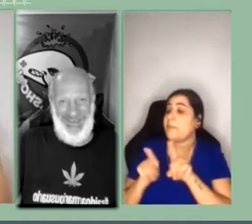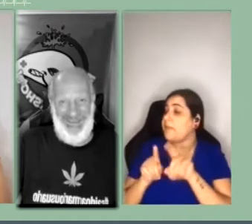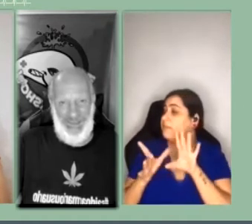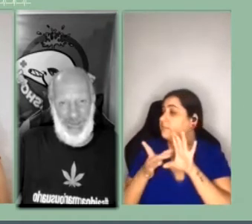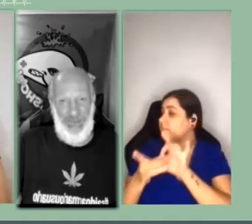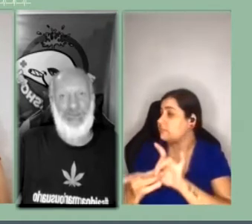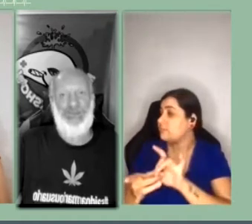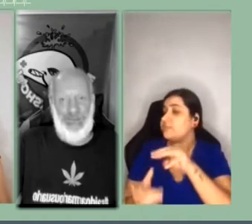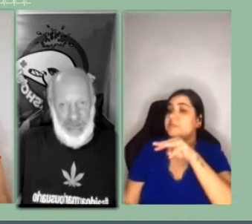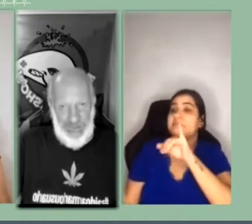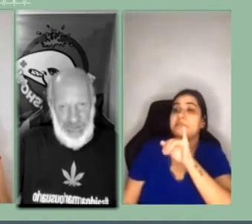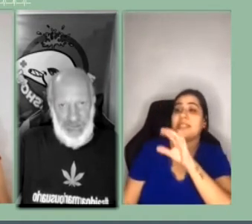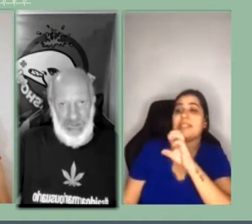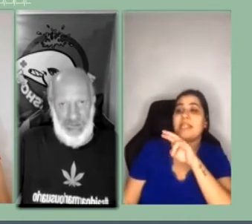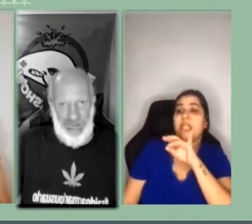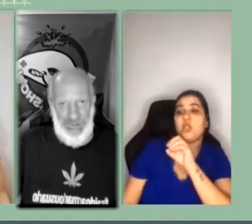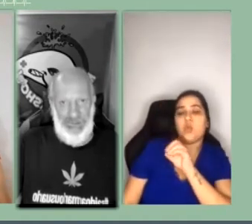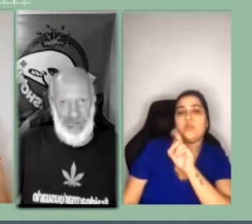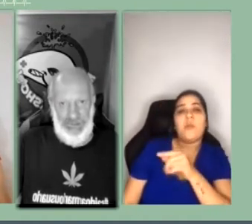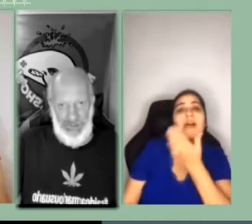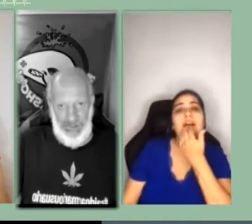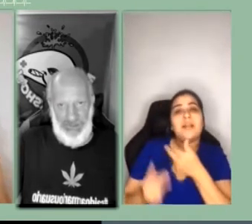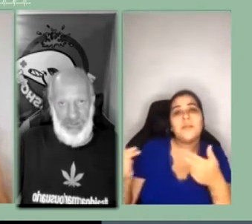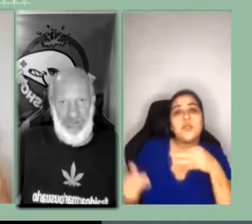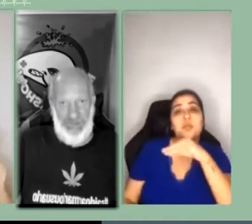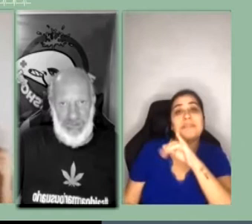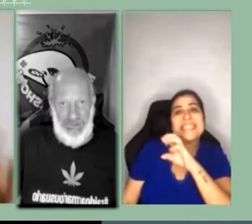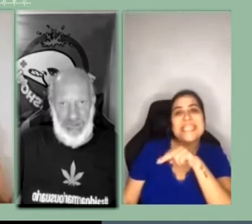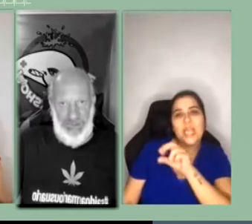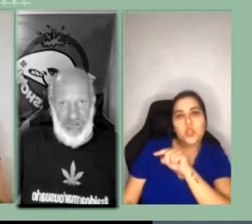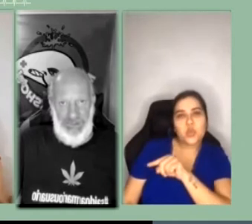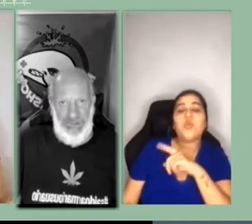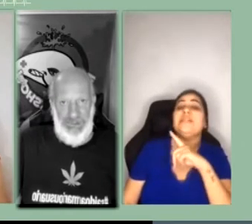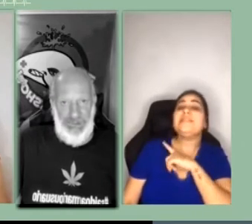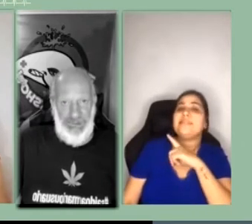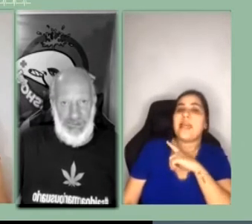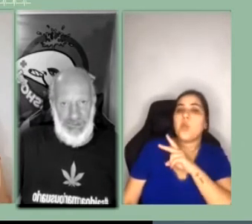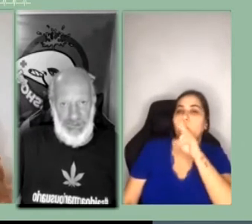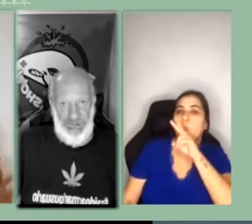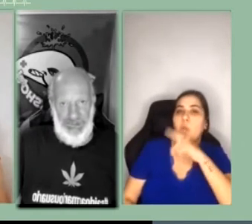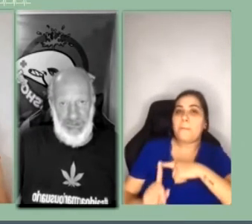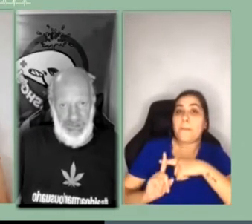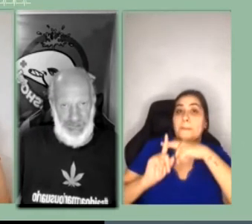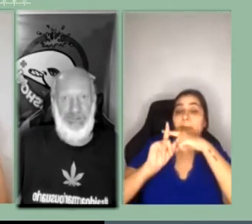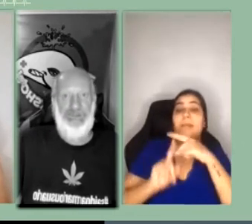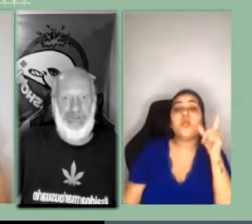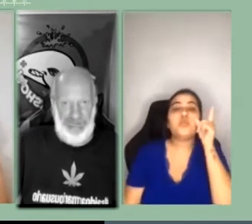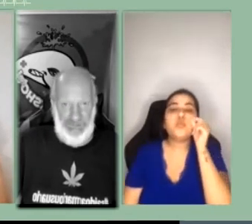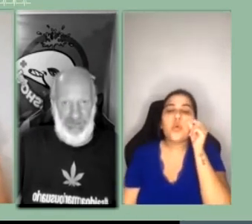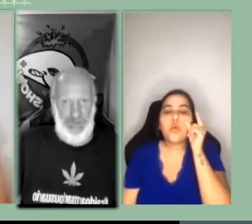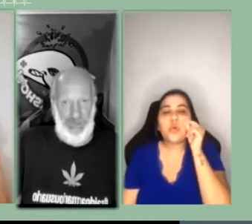micenos, né? Os alimentos ricos em miceno, eles potencializam e ajudam na questão do sono. Vamos